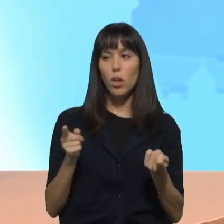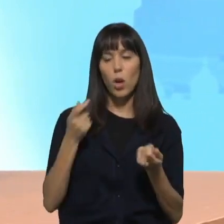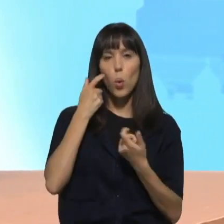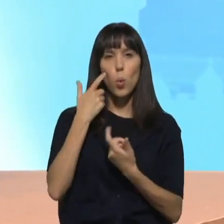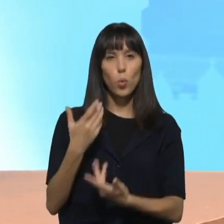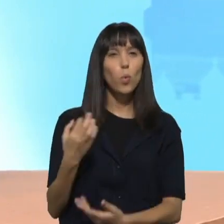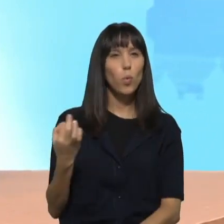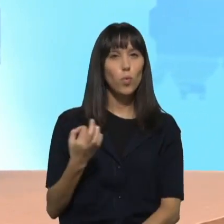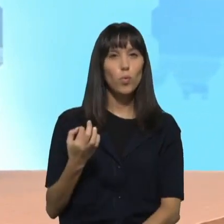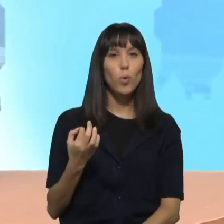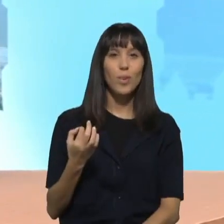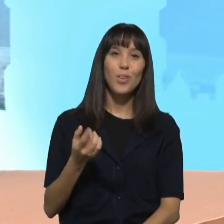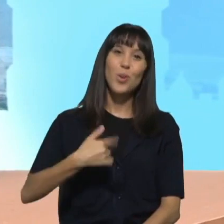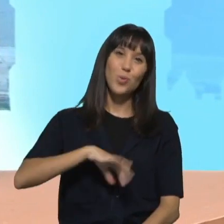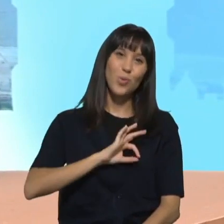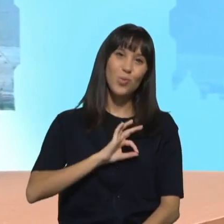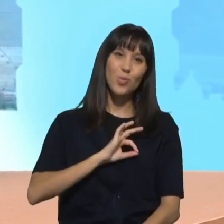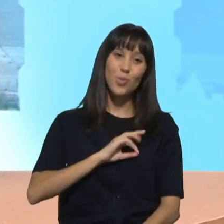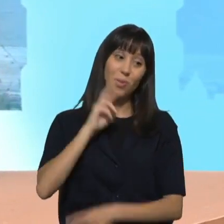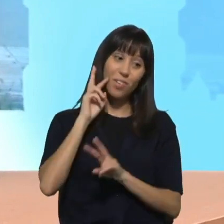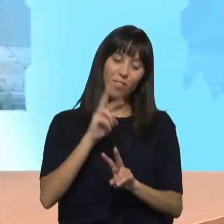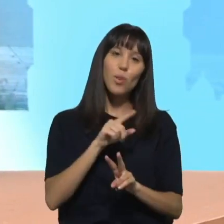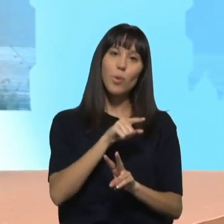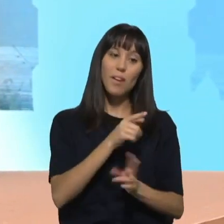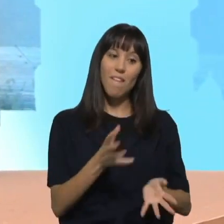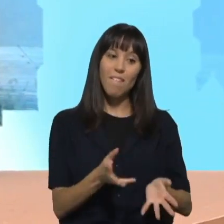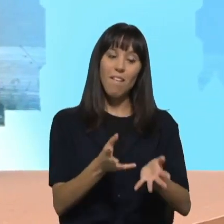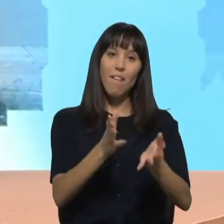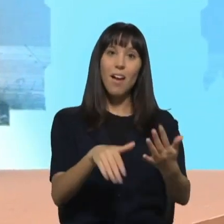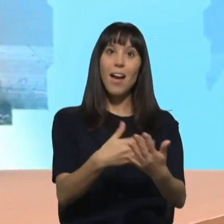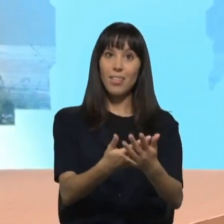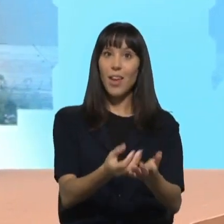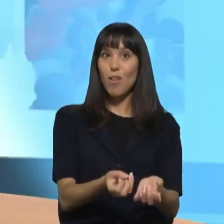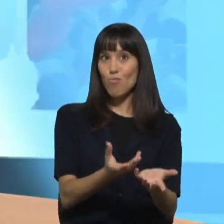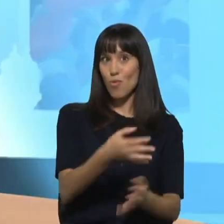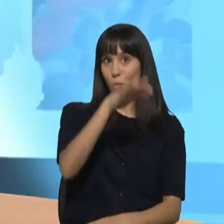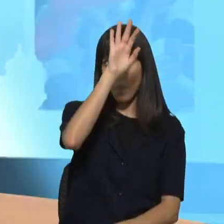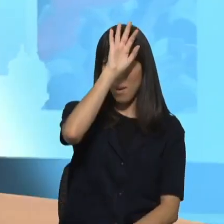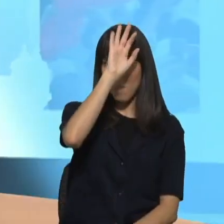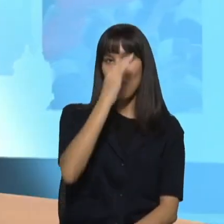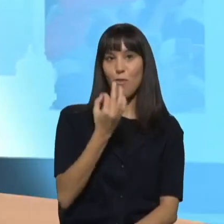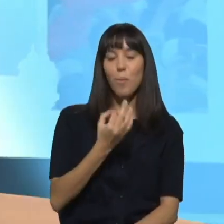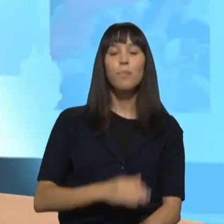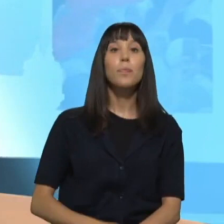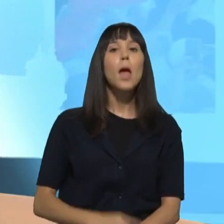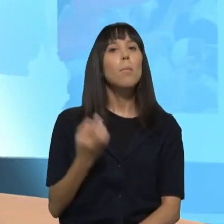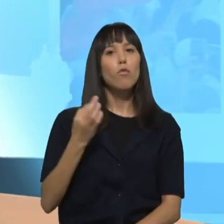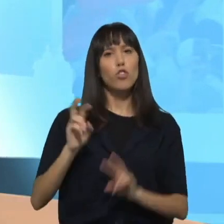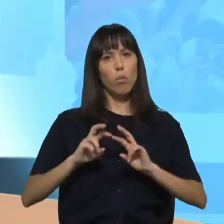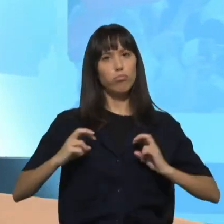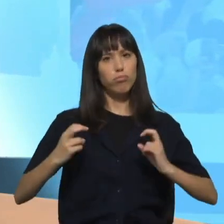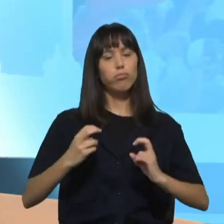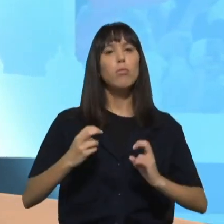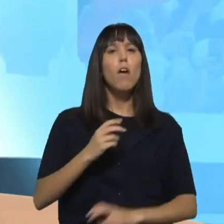certa maneira, Nosso Senhor também reparou nele e foi chamando até chegar a Papa. Não é? Desde logo, a participação no Concílio Vaticano II, como um dos peritos